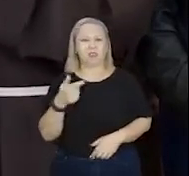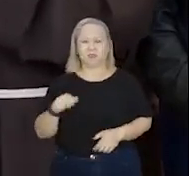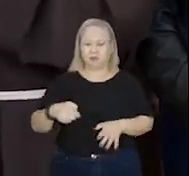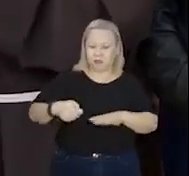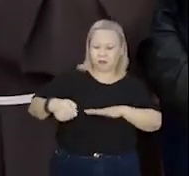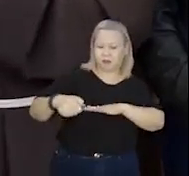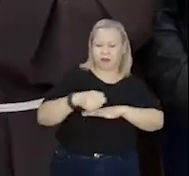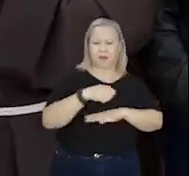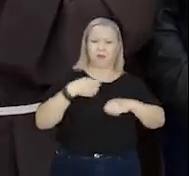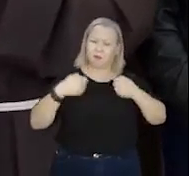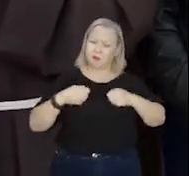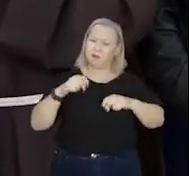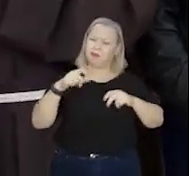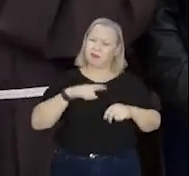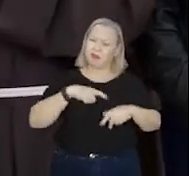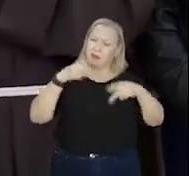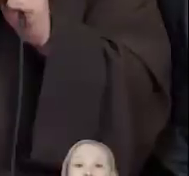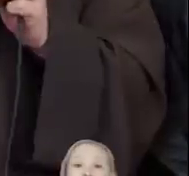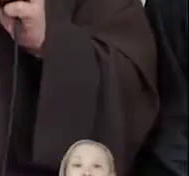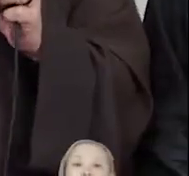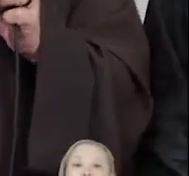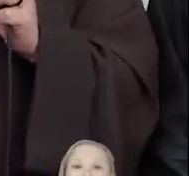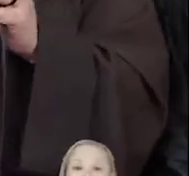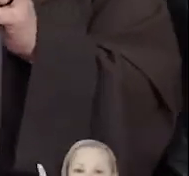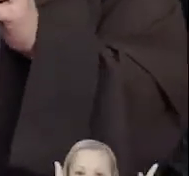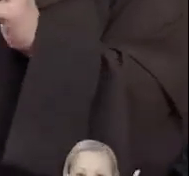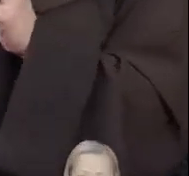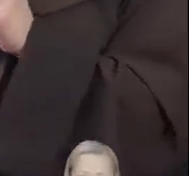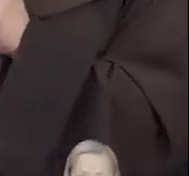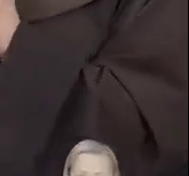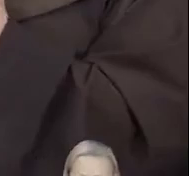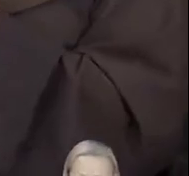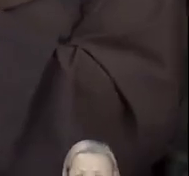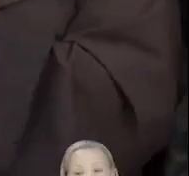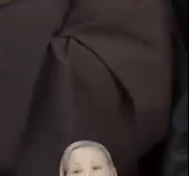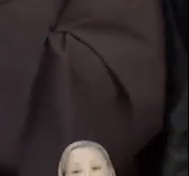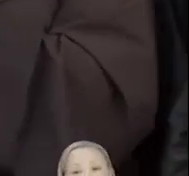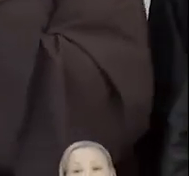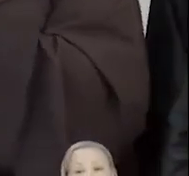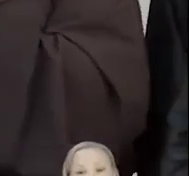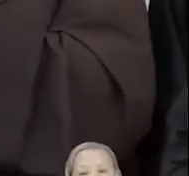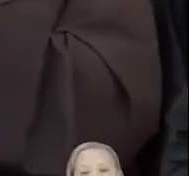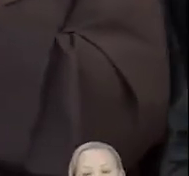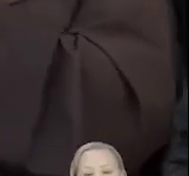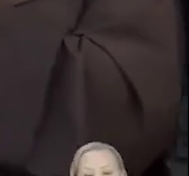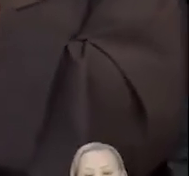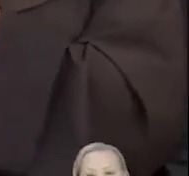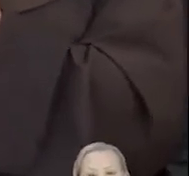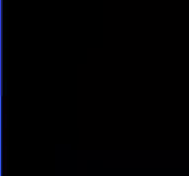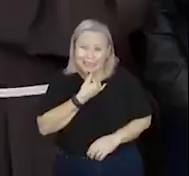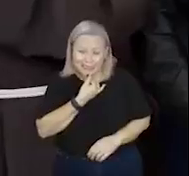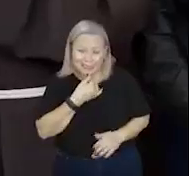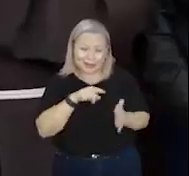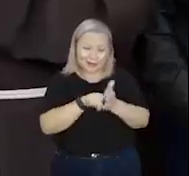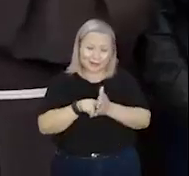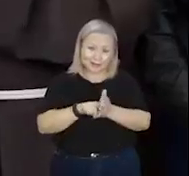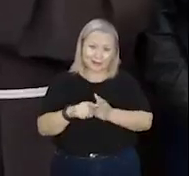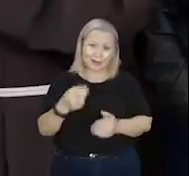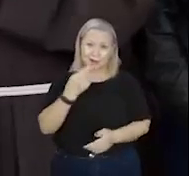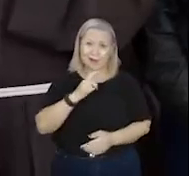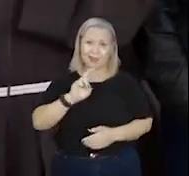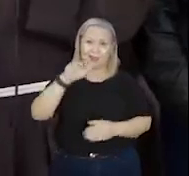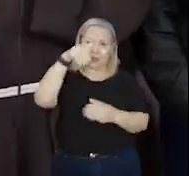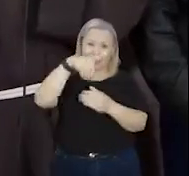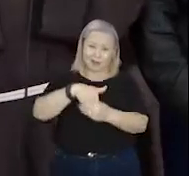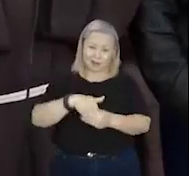onde a gente quer levar perdão e a paz é uma dádiva que o Lula também quer carregar Ele disse que